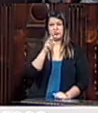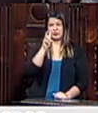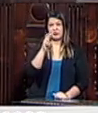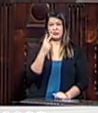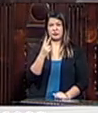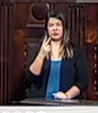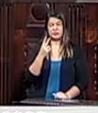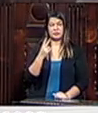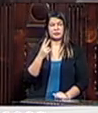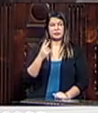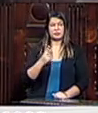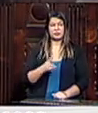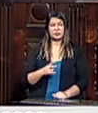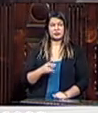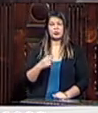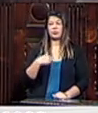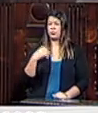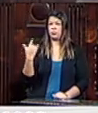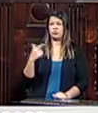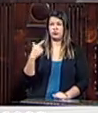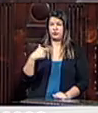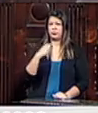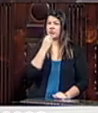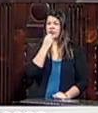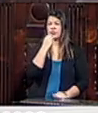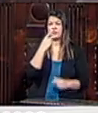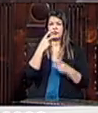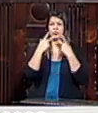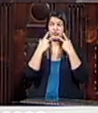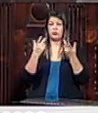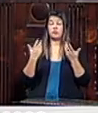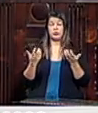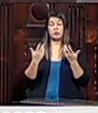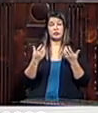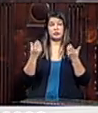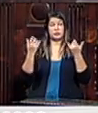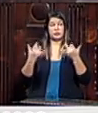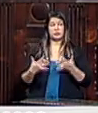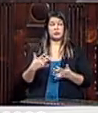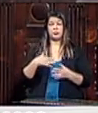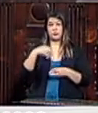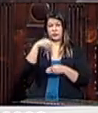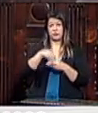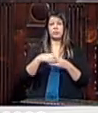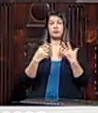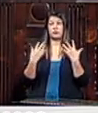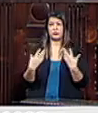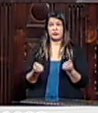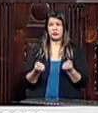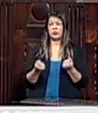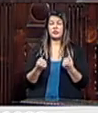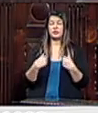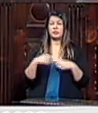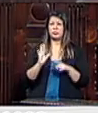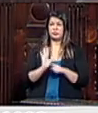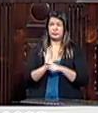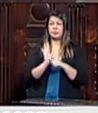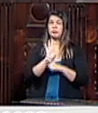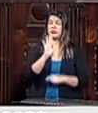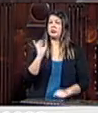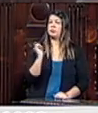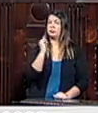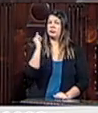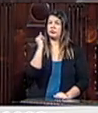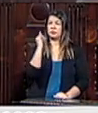da malha rodoviária, que eu não tive a oportunidade, vou falar. Eu queria dizer o meu voto favorável, o meu apoio, mas é